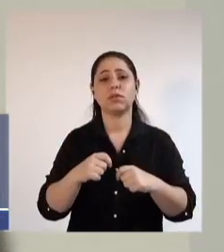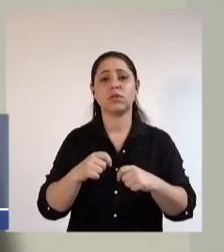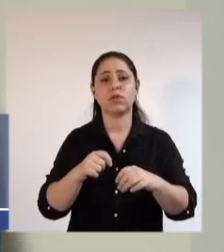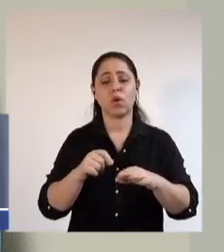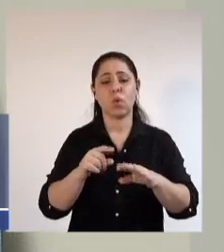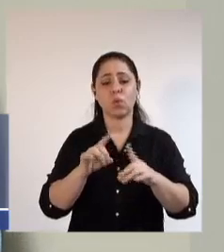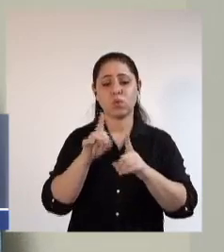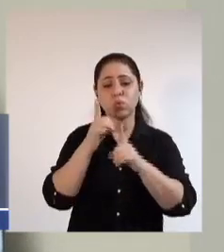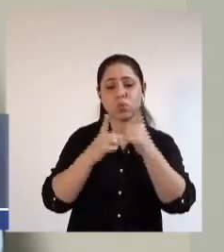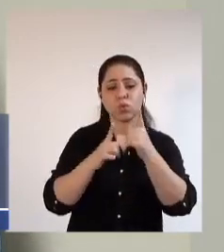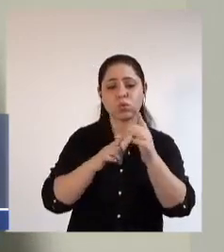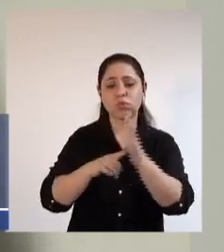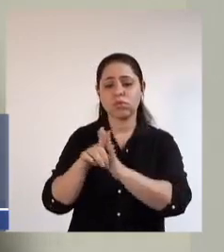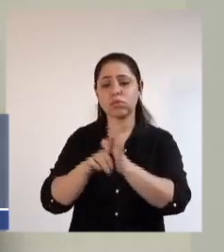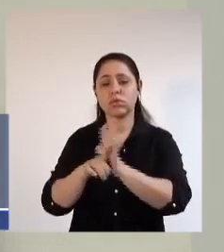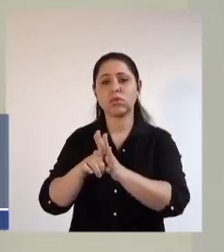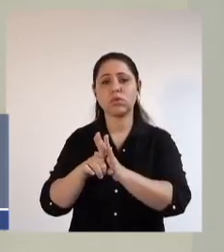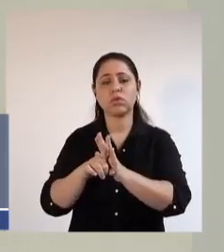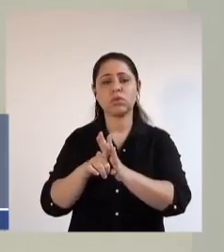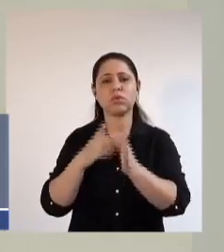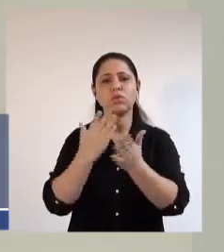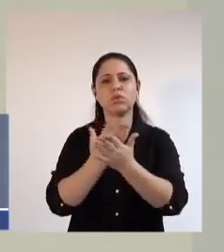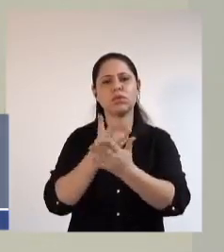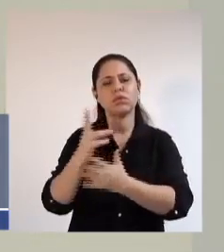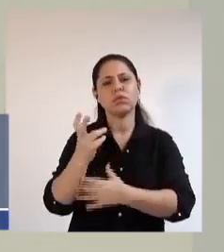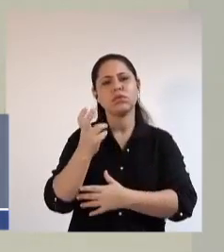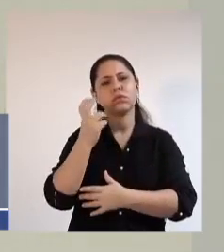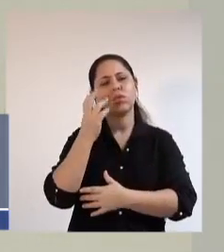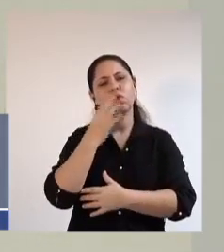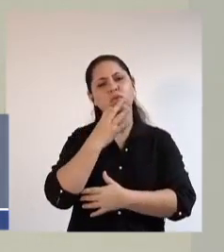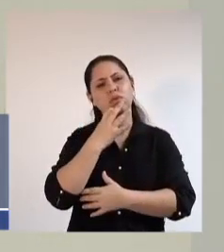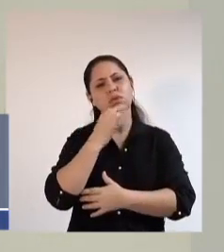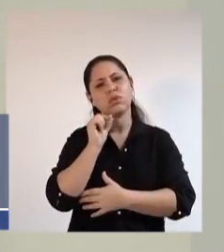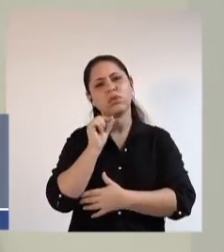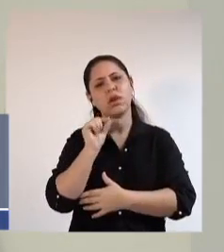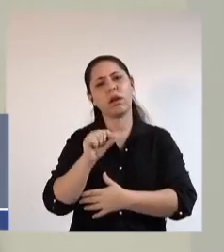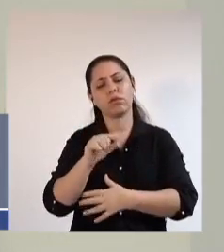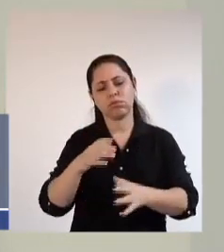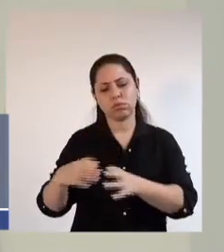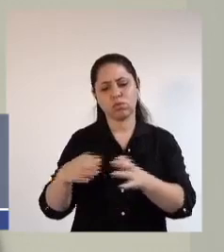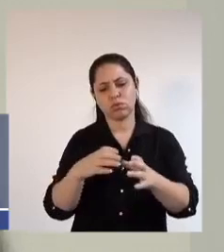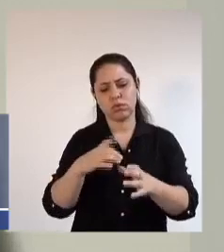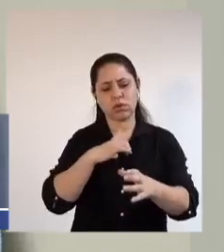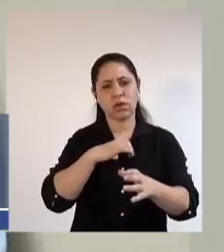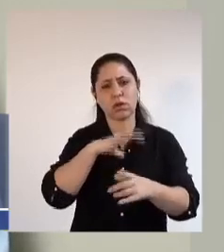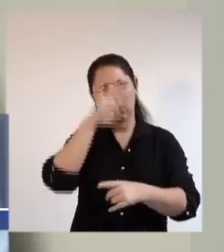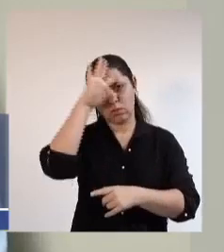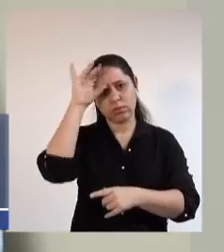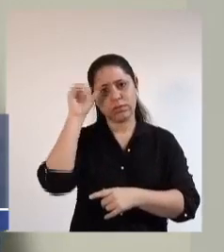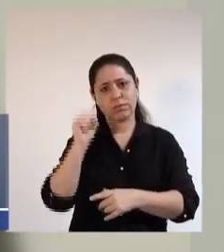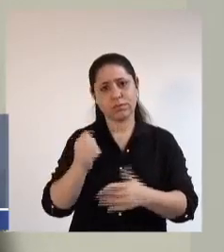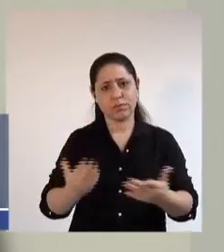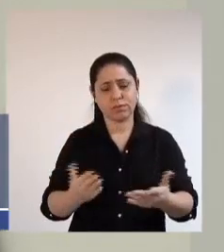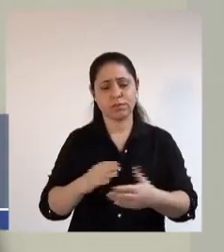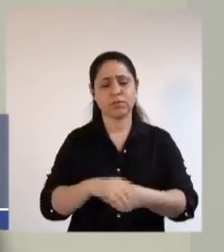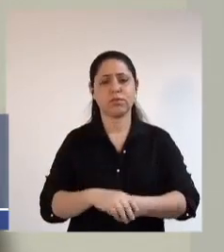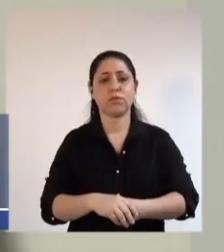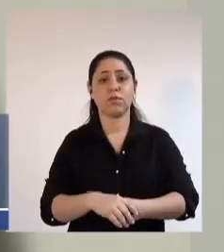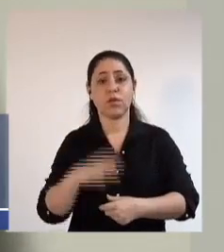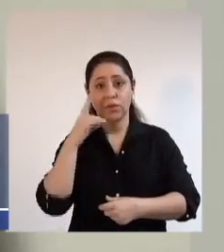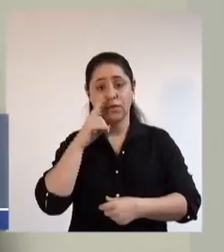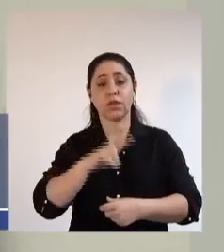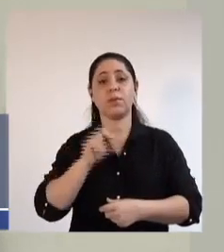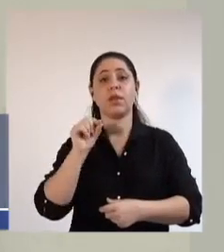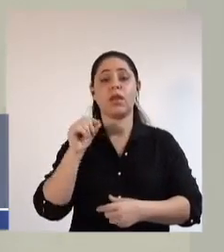conhecimento do que é uma unidade de conservação eo e quais são aquelas unidades que nós temos aqui no estado de mato grosso do sul nós vimos